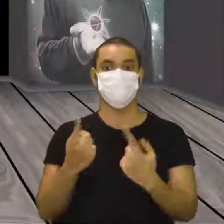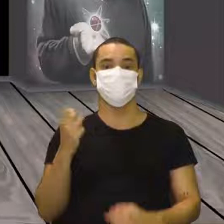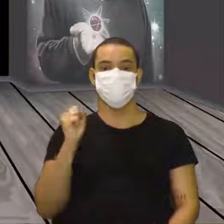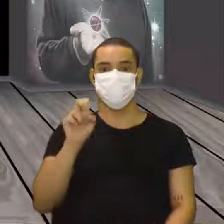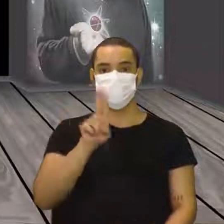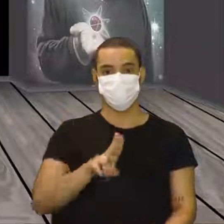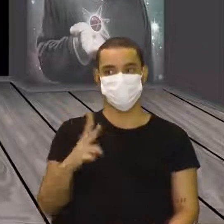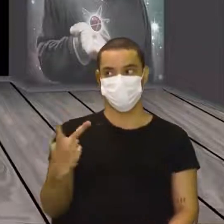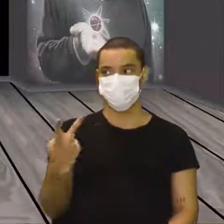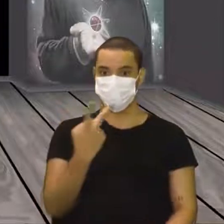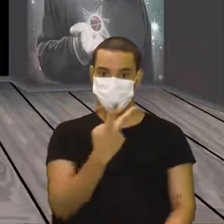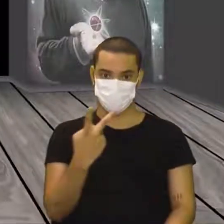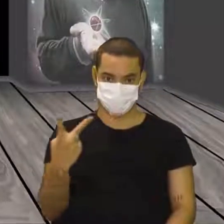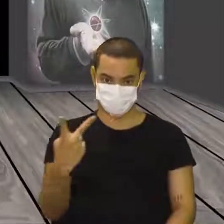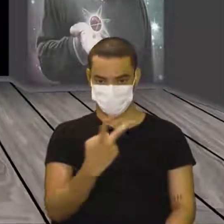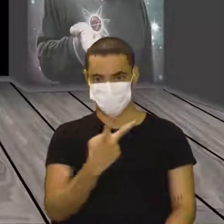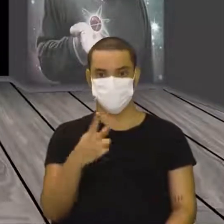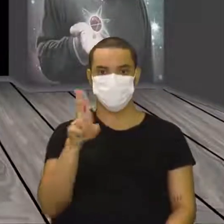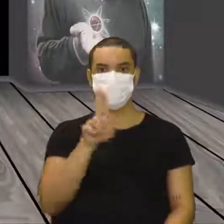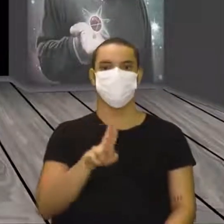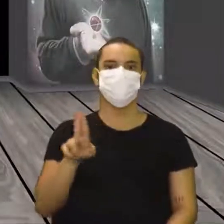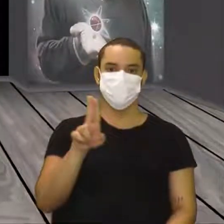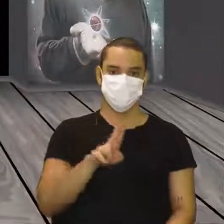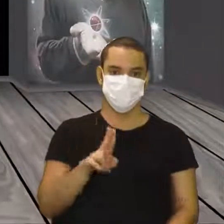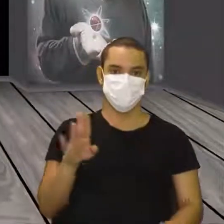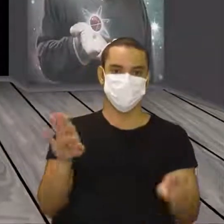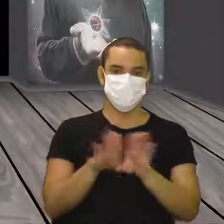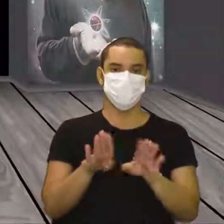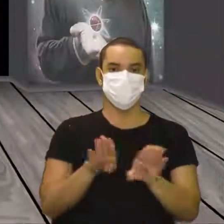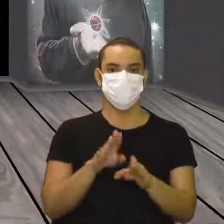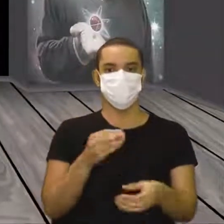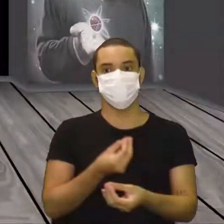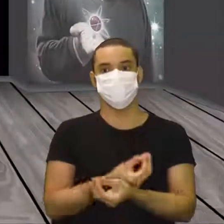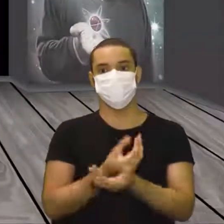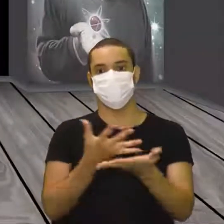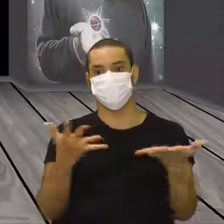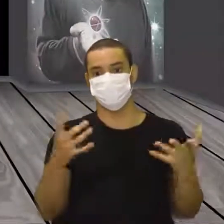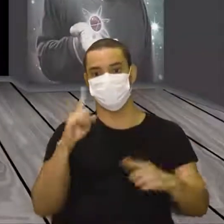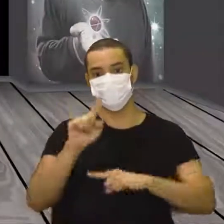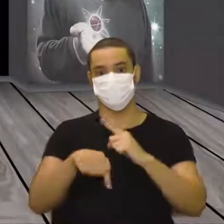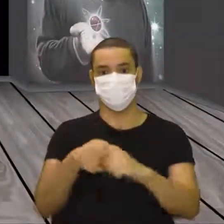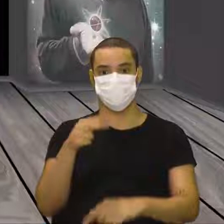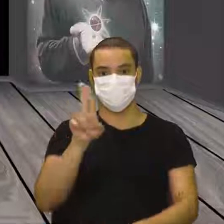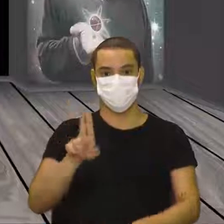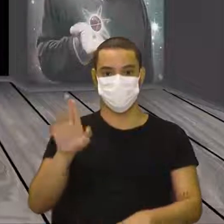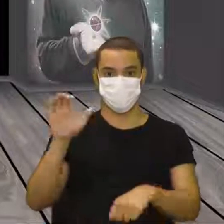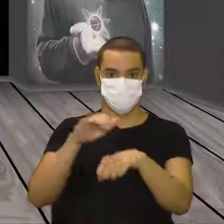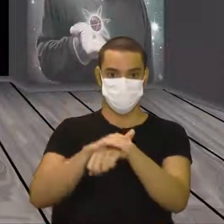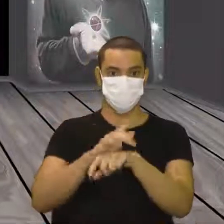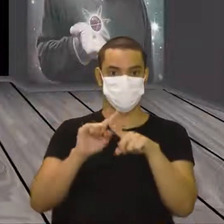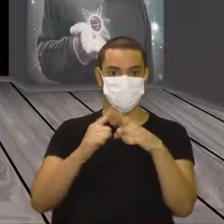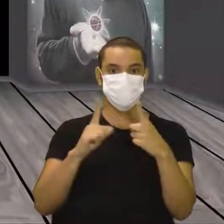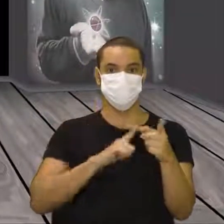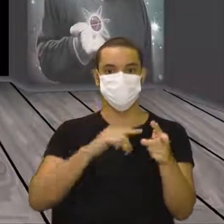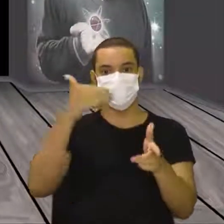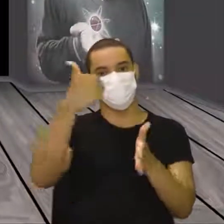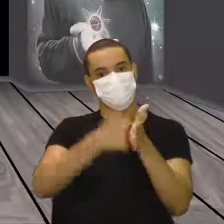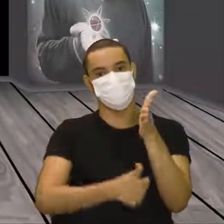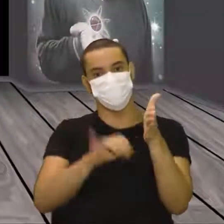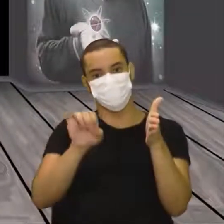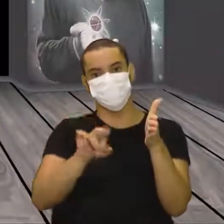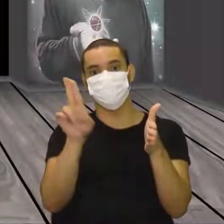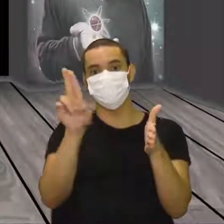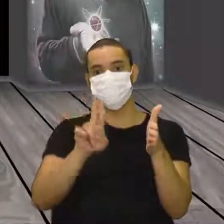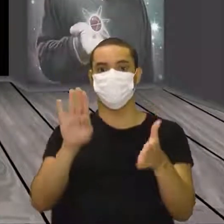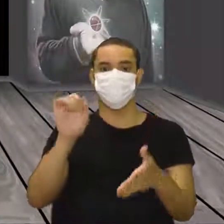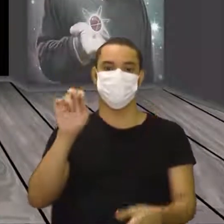dois casos, usar e devolver para a rede e depois usar à noite, só que você tem desconto, ou você usa as baterias